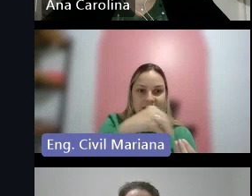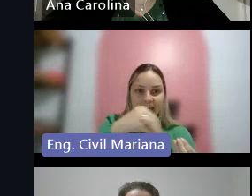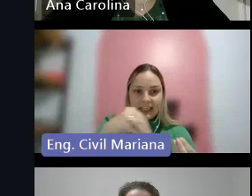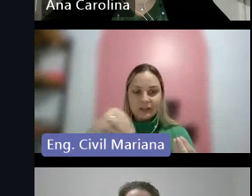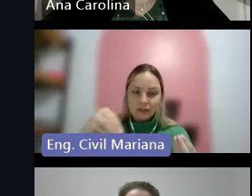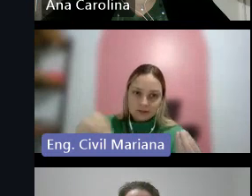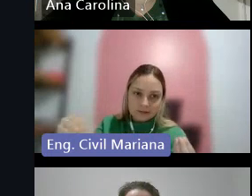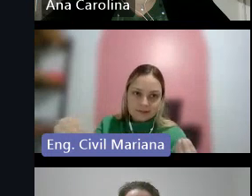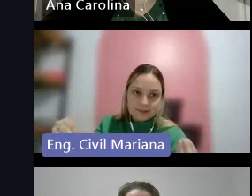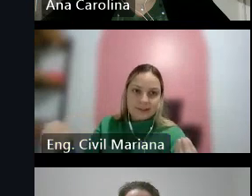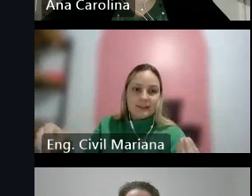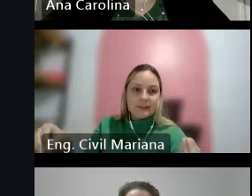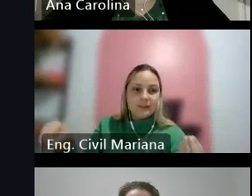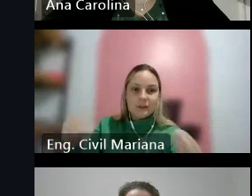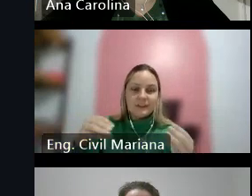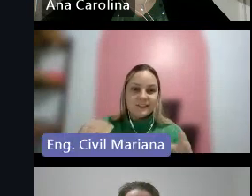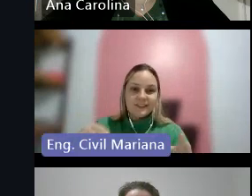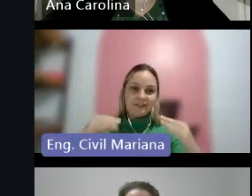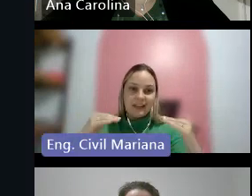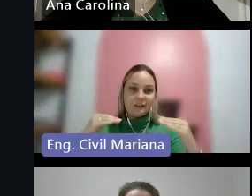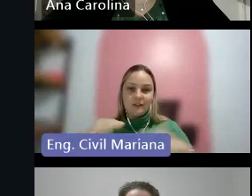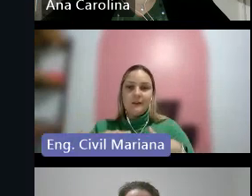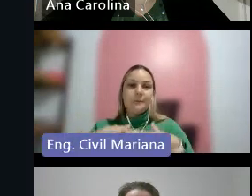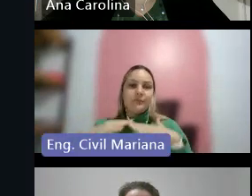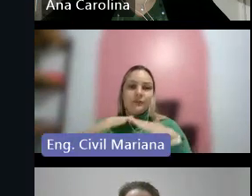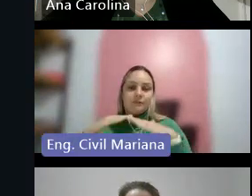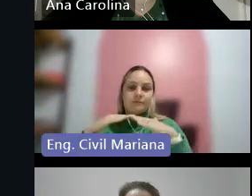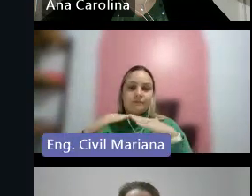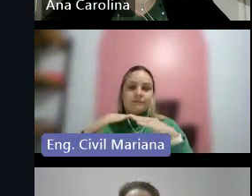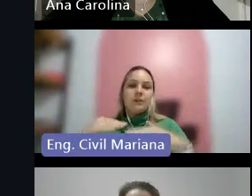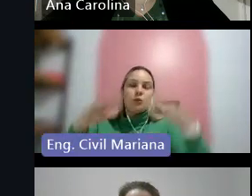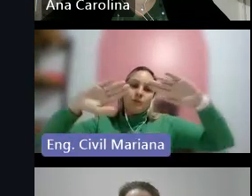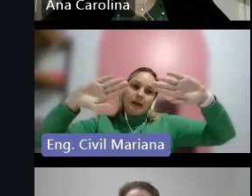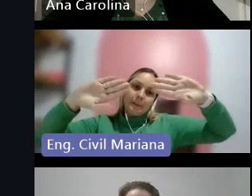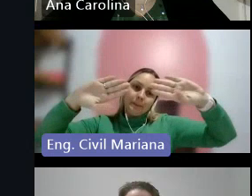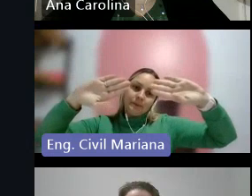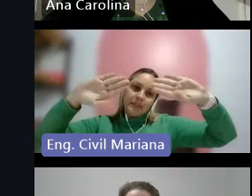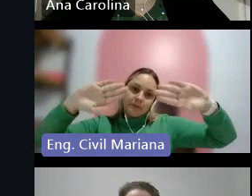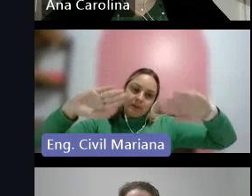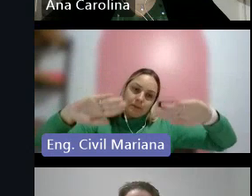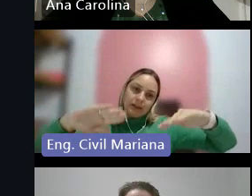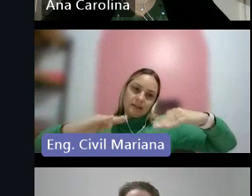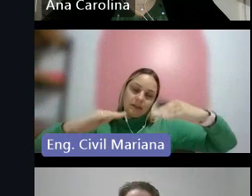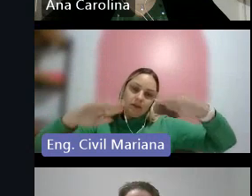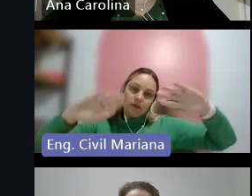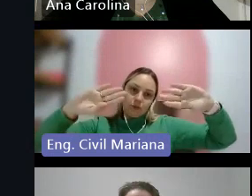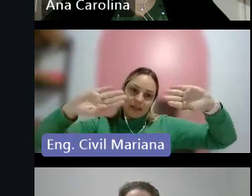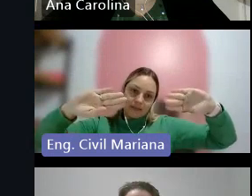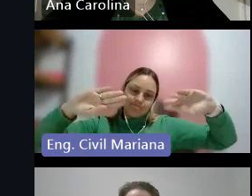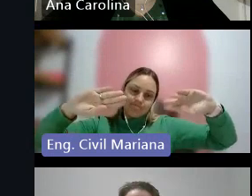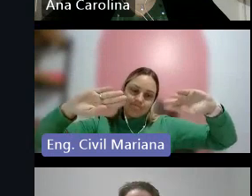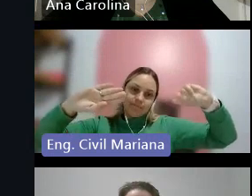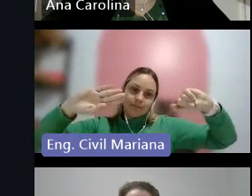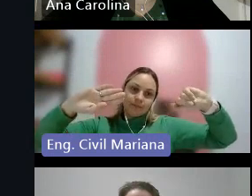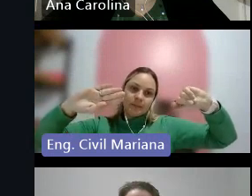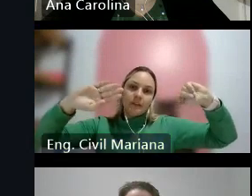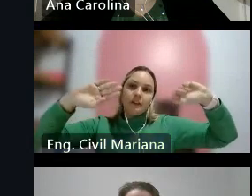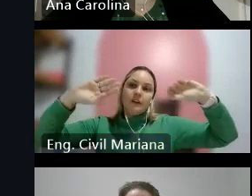fosse fechado, como se fosse feito com uma manta, com